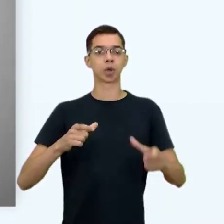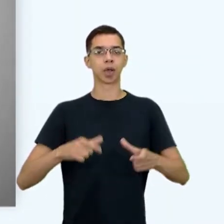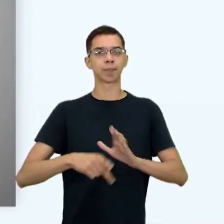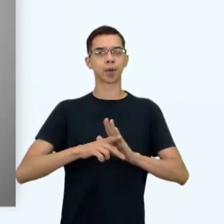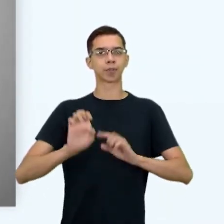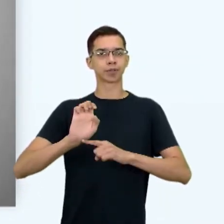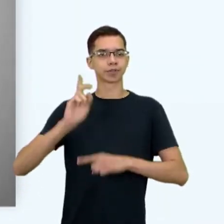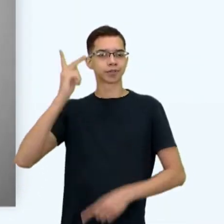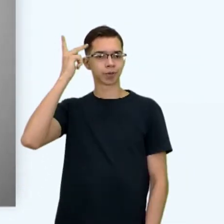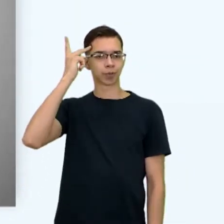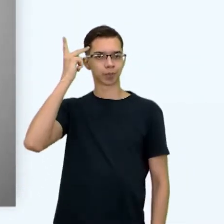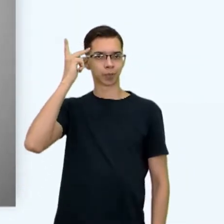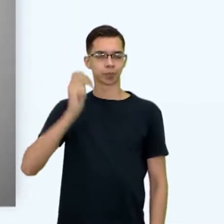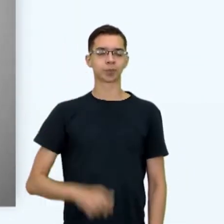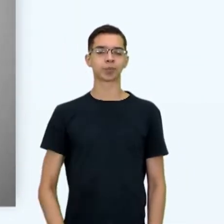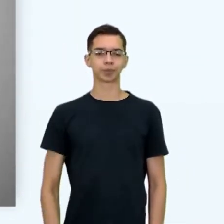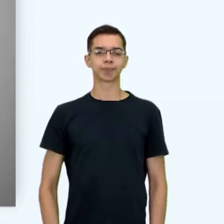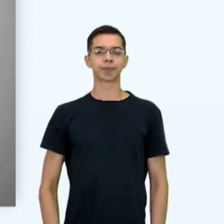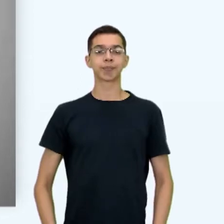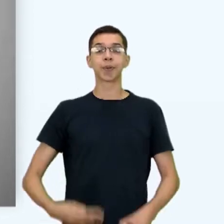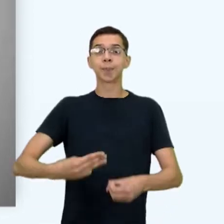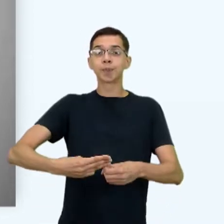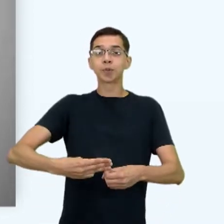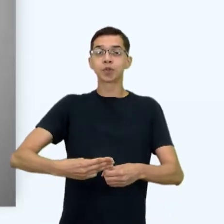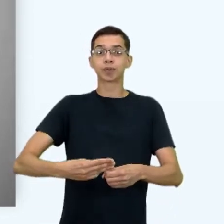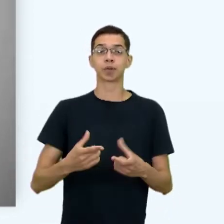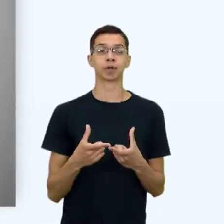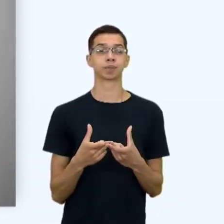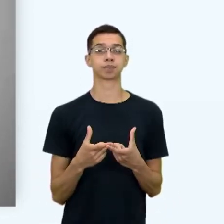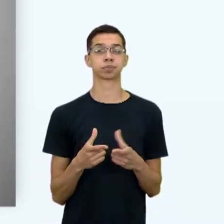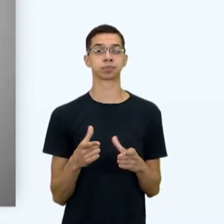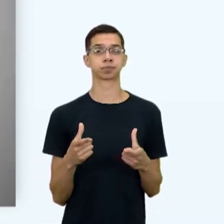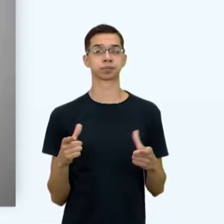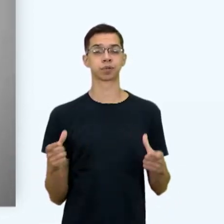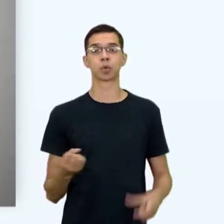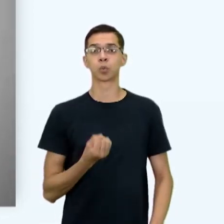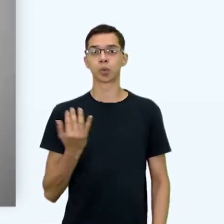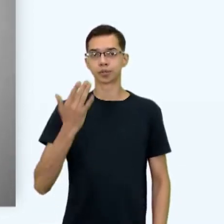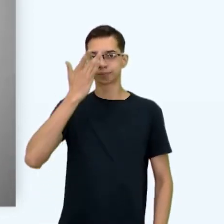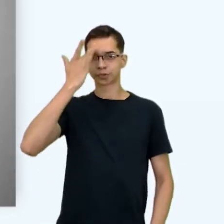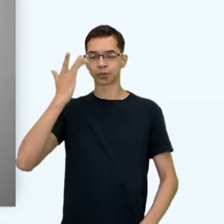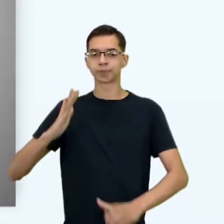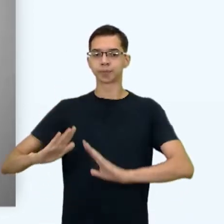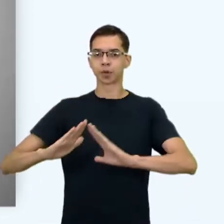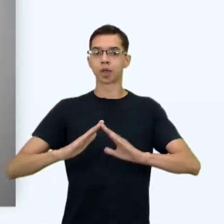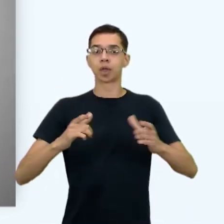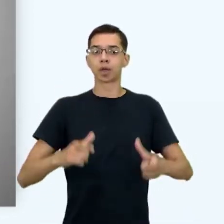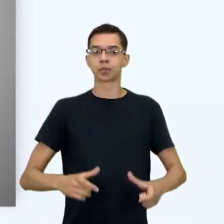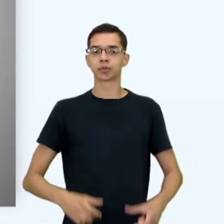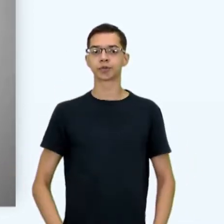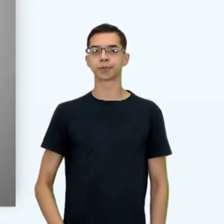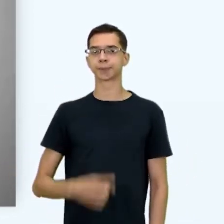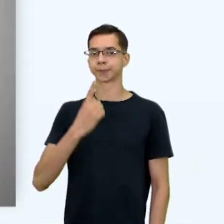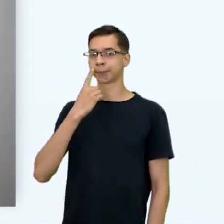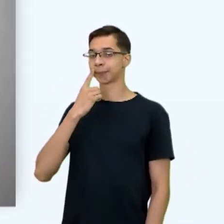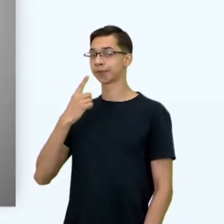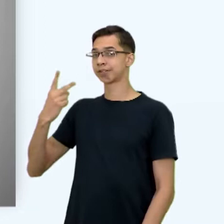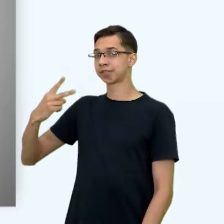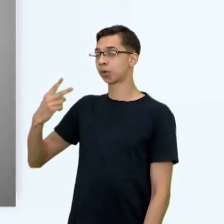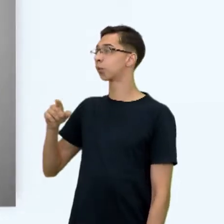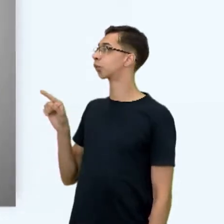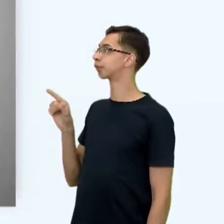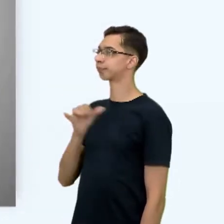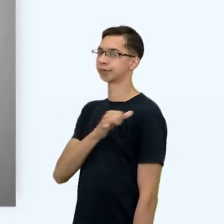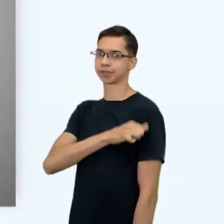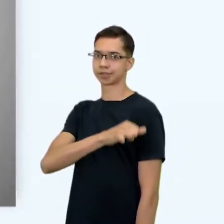Na relação dos municípios que tiveram maior crescimento no número de habitantes, aparecem ainda Rio das Ostras, no Rio de